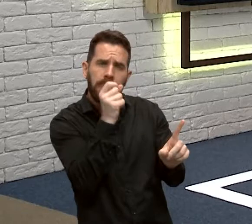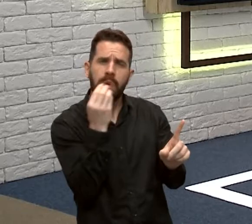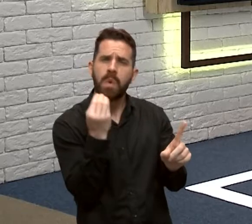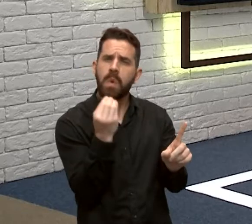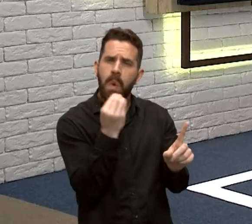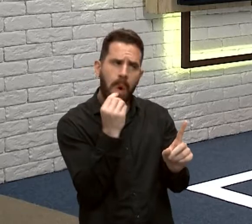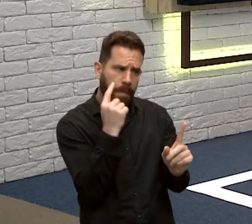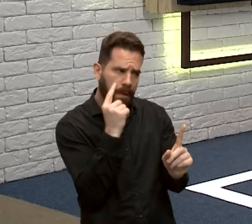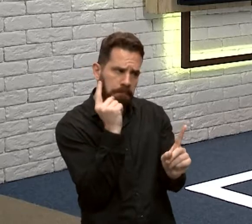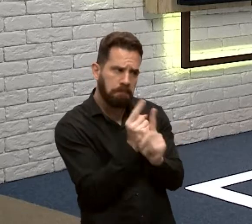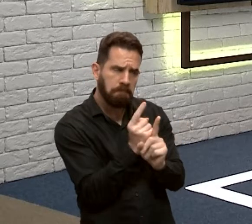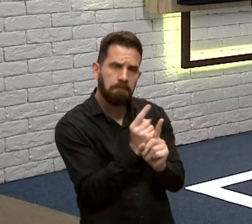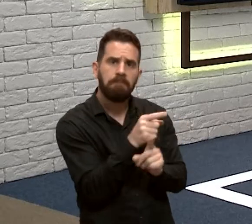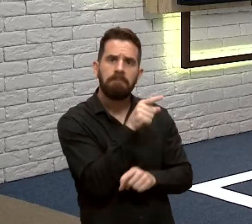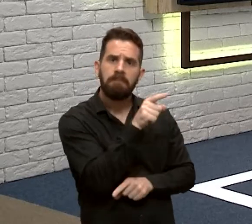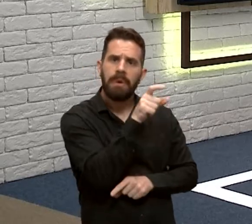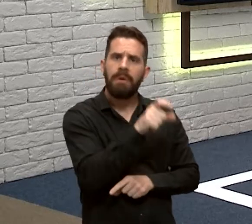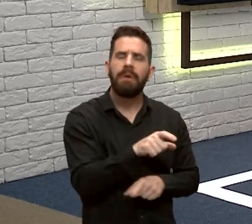deve ser essa escuta?